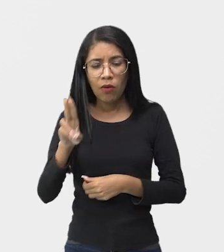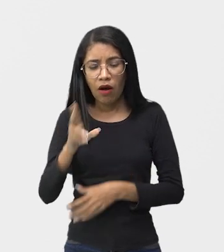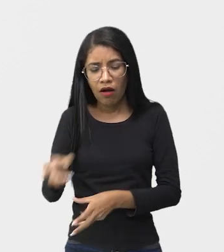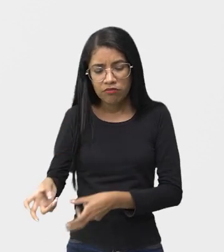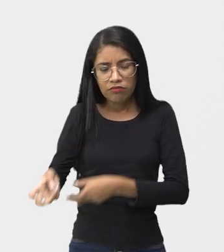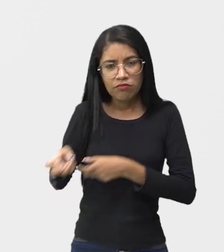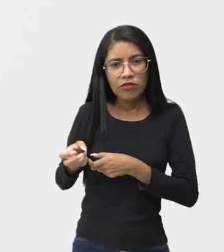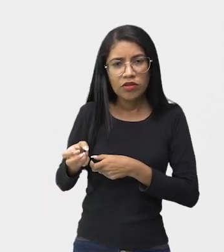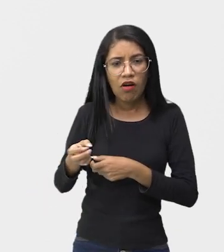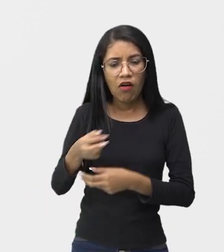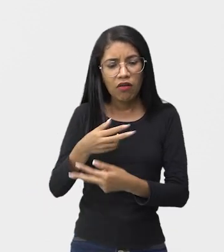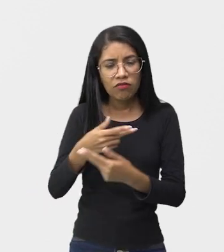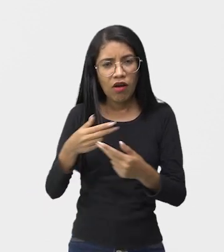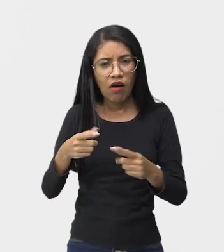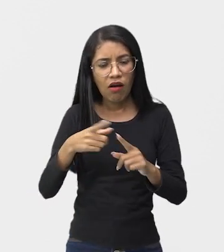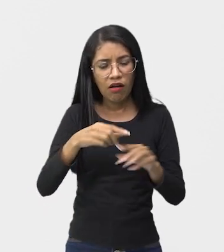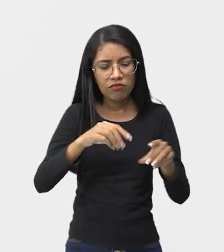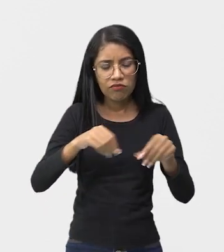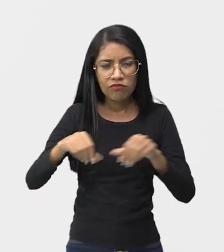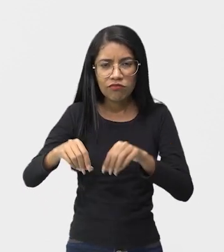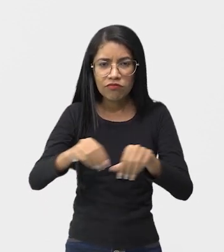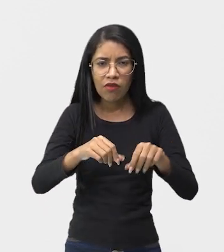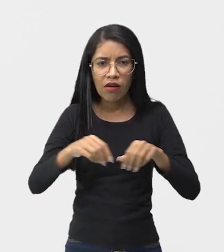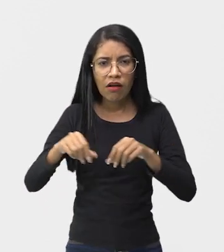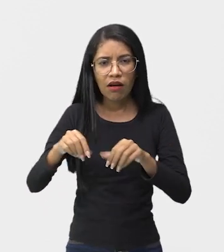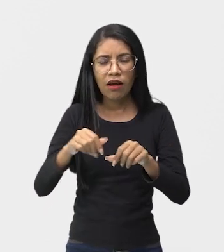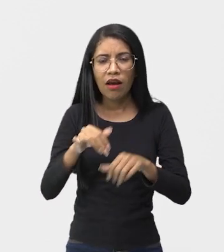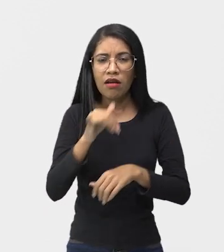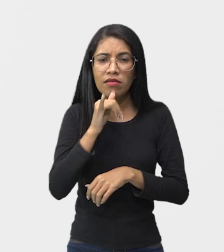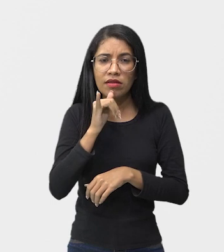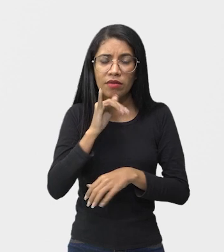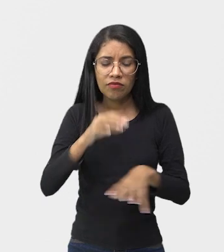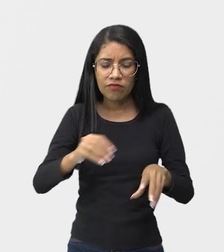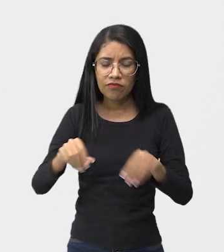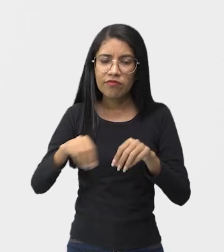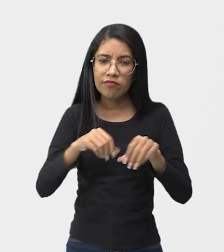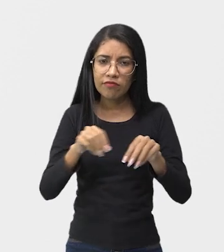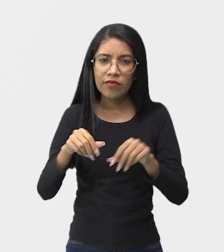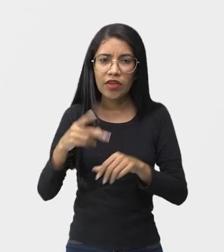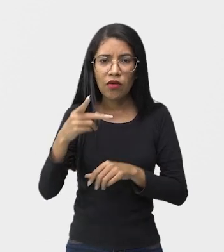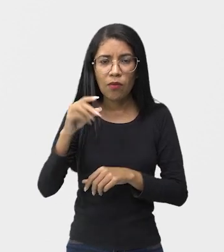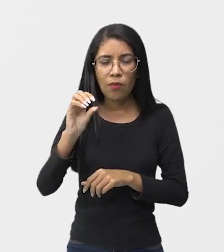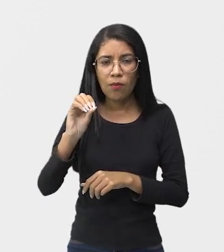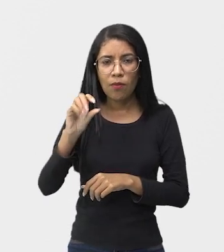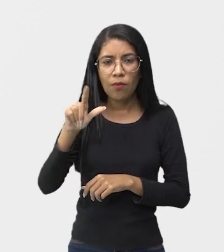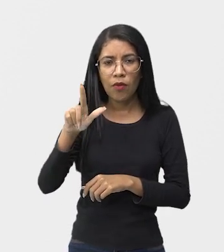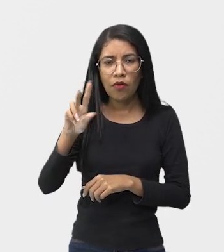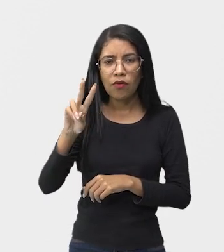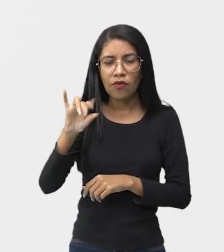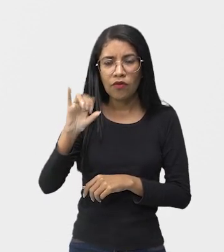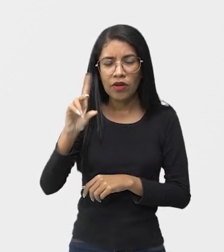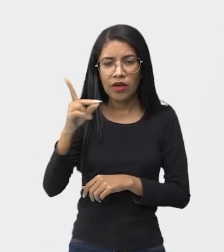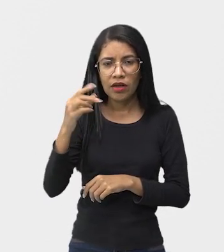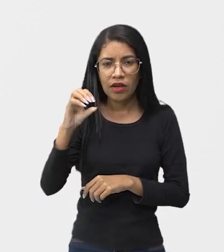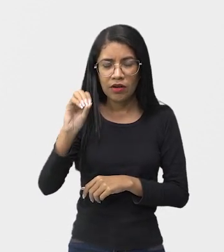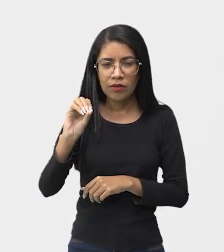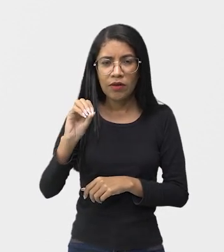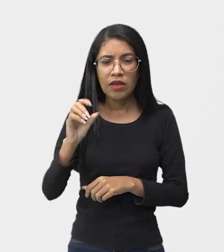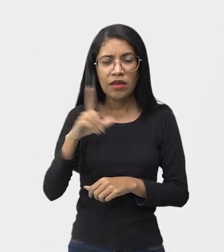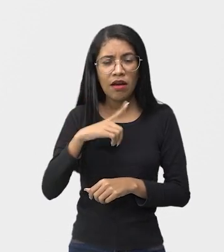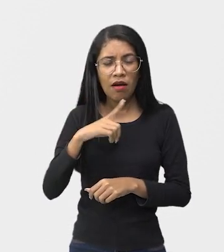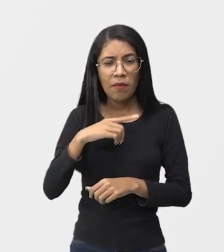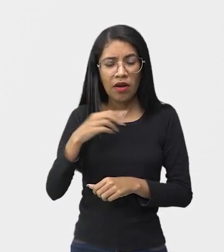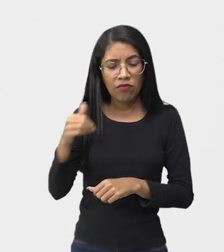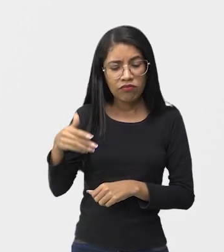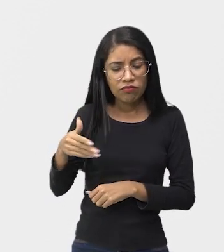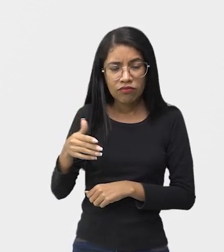e derivados, farinha de mandioca e polvilho, por exemplo. O costume de se alimentar com peixes, frutos